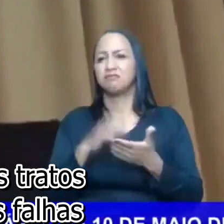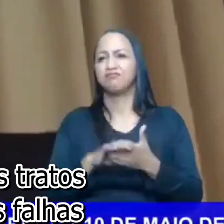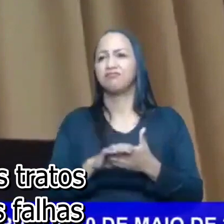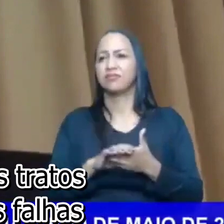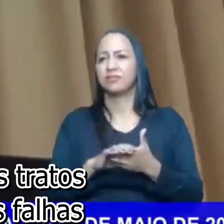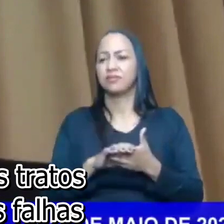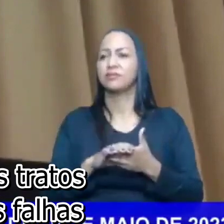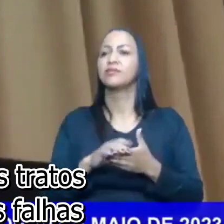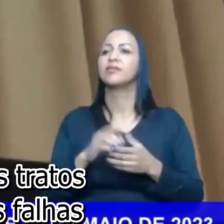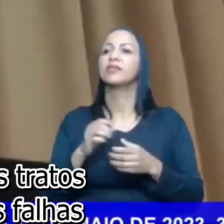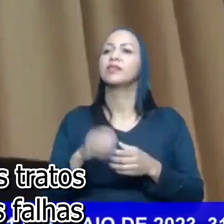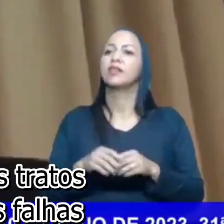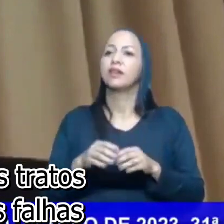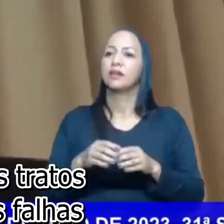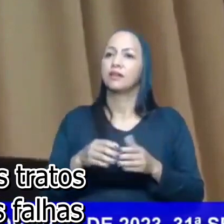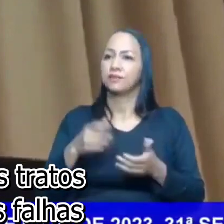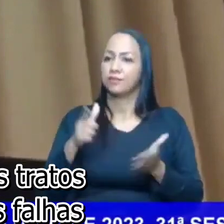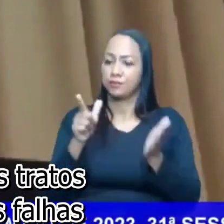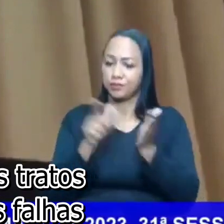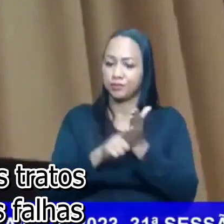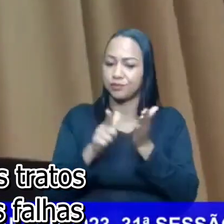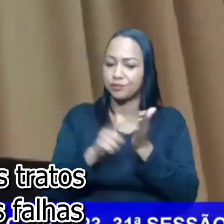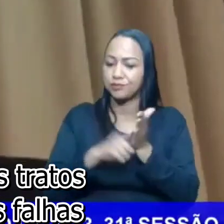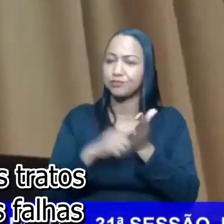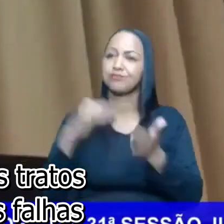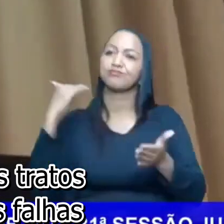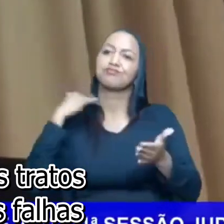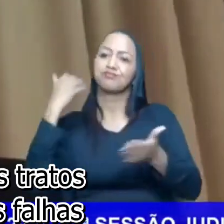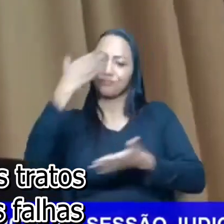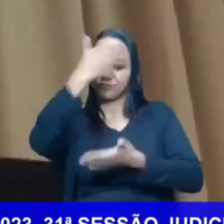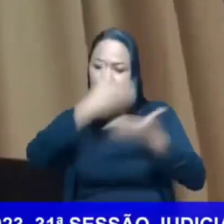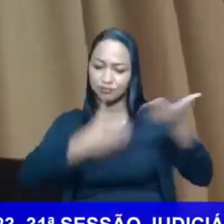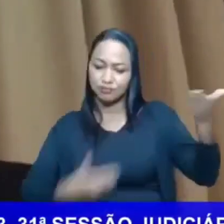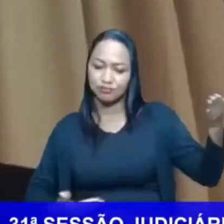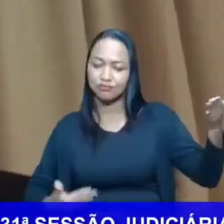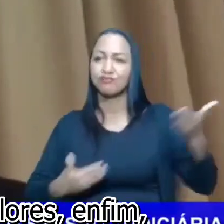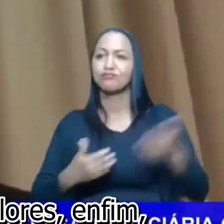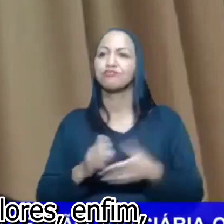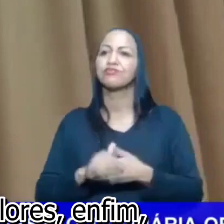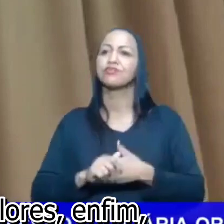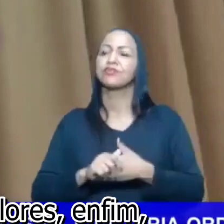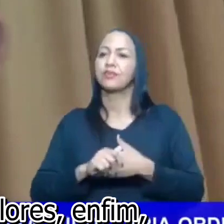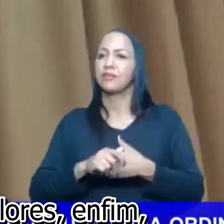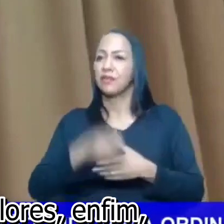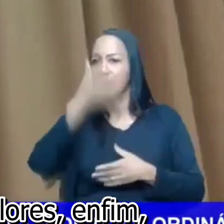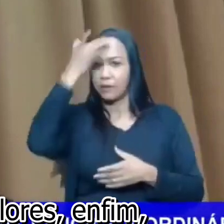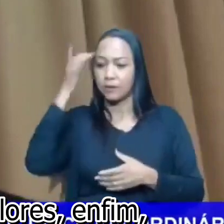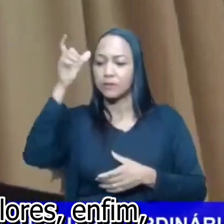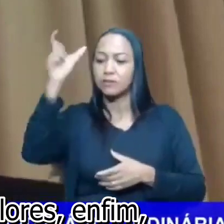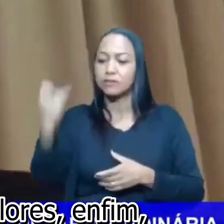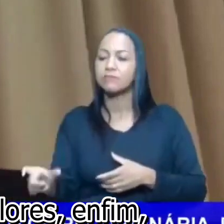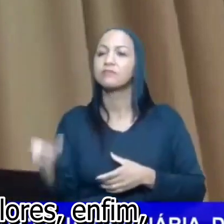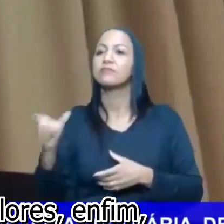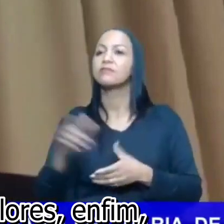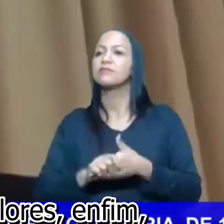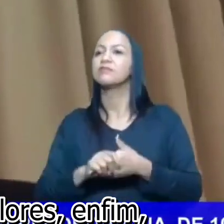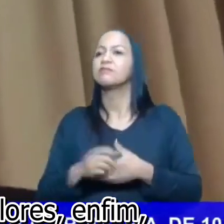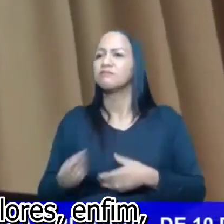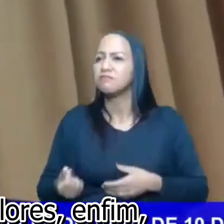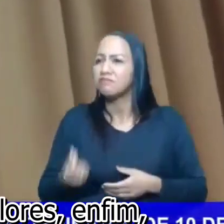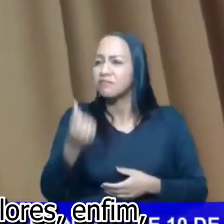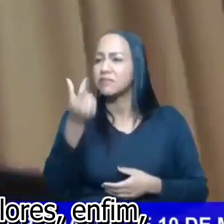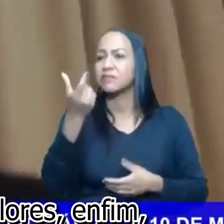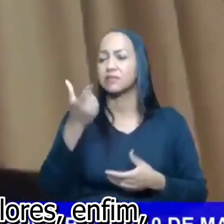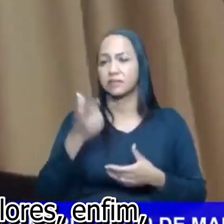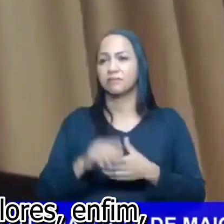relacionadas com os tratos, elas foram supridas a tempo, aquelas outras falhas relacionadas com pessoas que teriam utilizado valores,